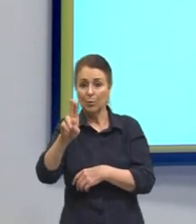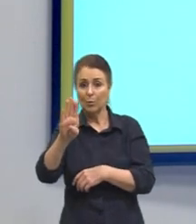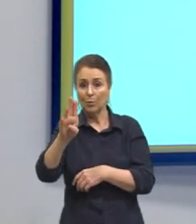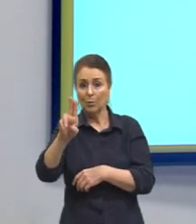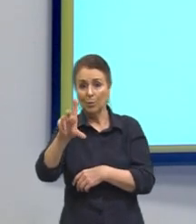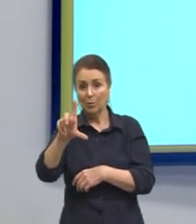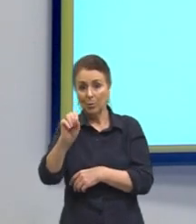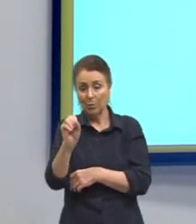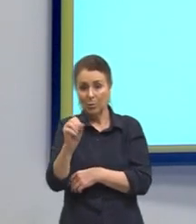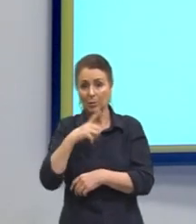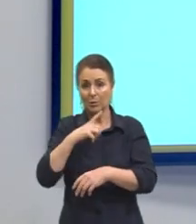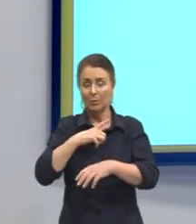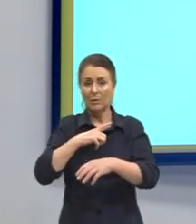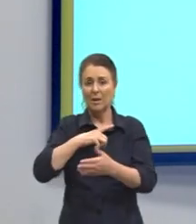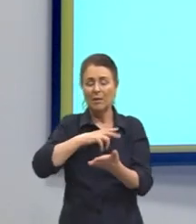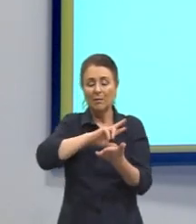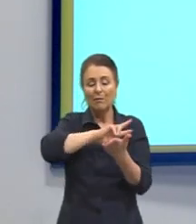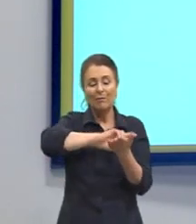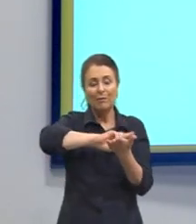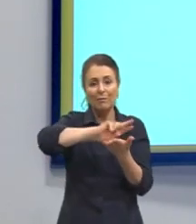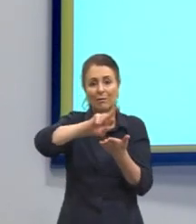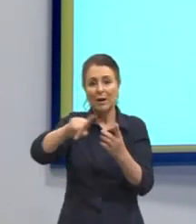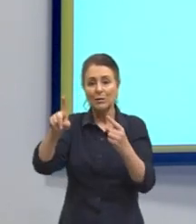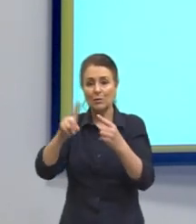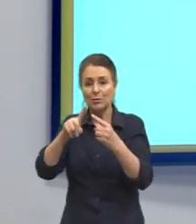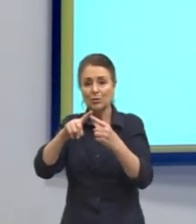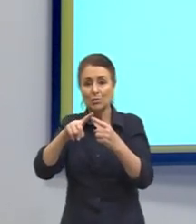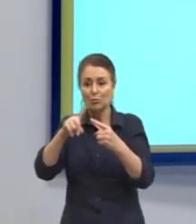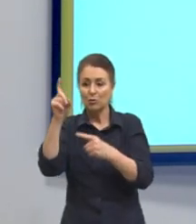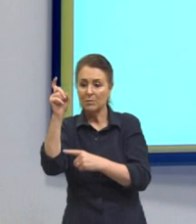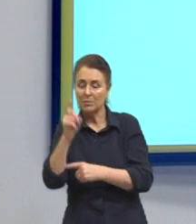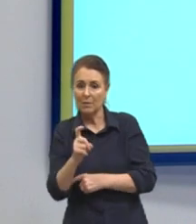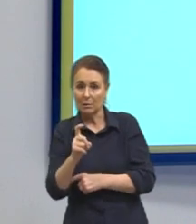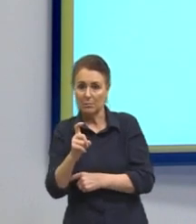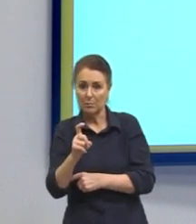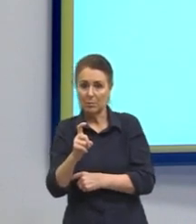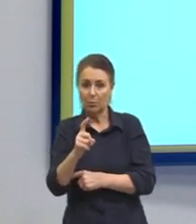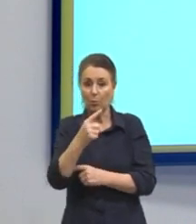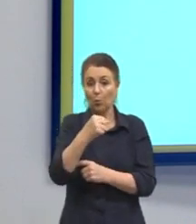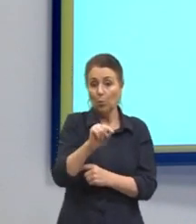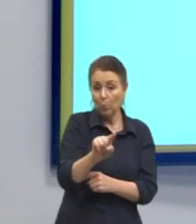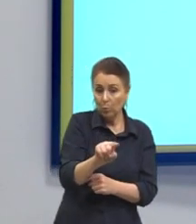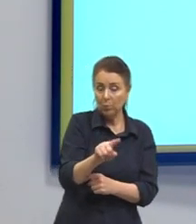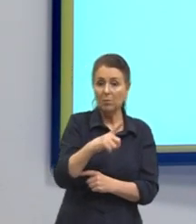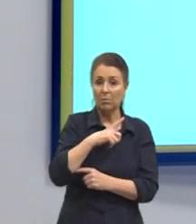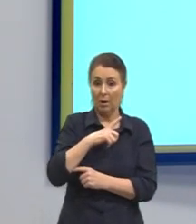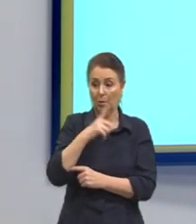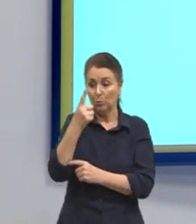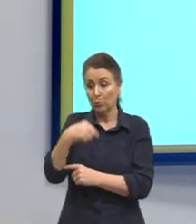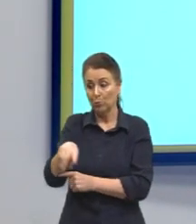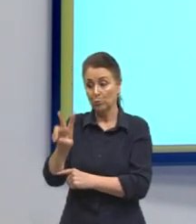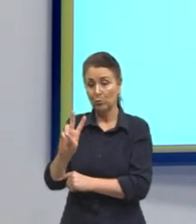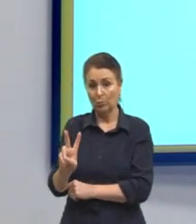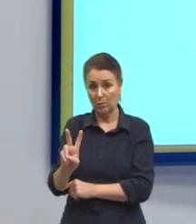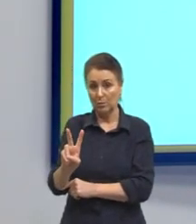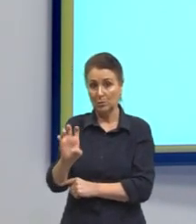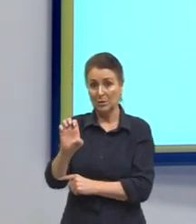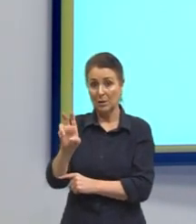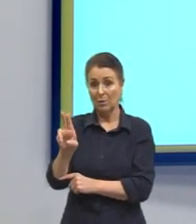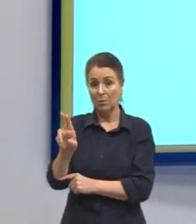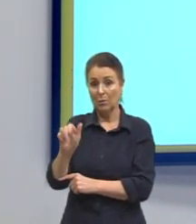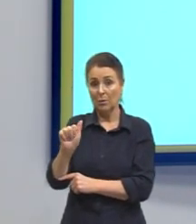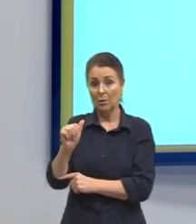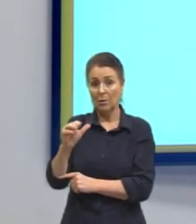seres procariontes e eucariontes tem e não tem as outras Os Dois seres eucariontes e